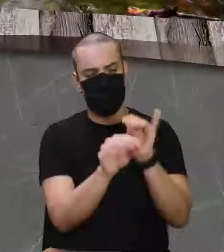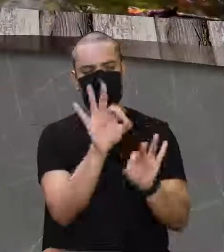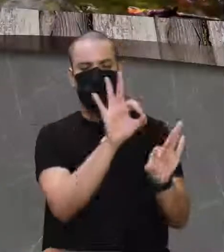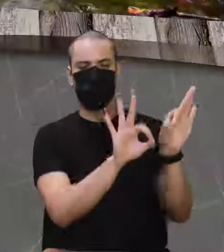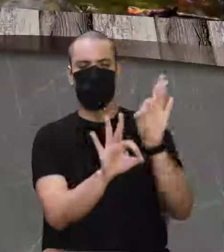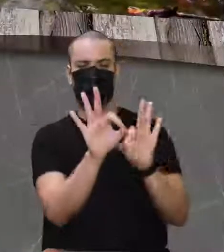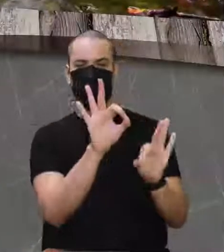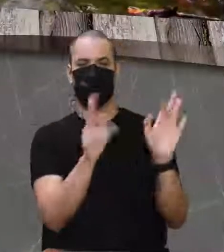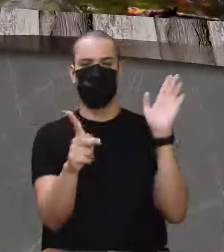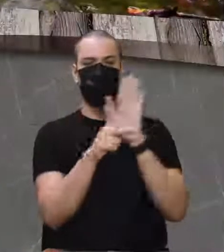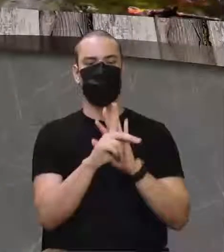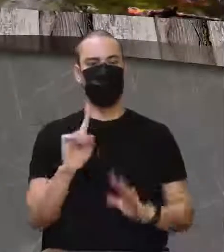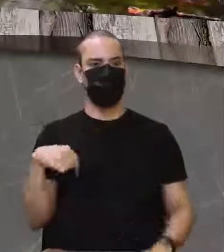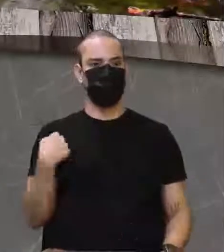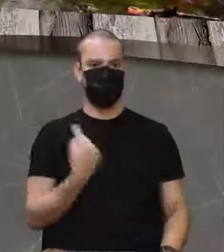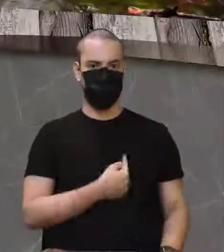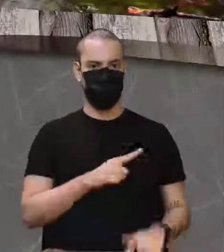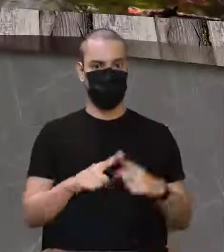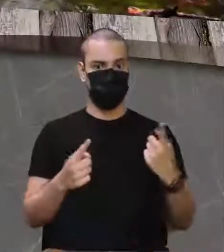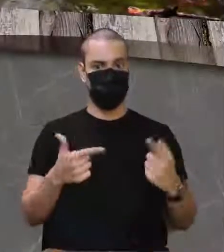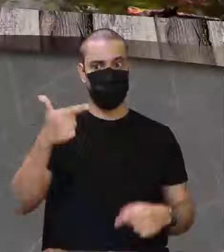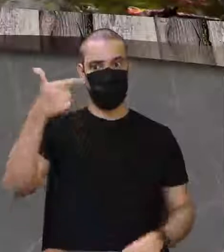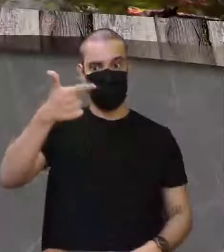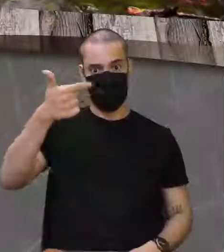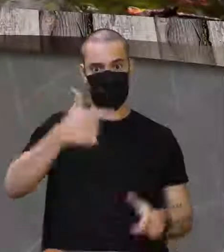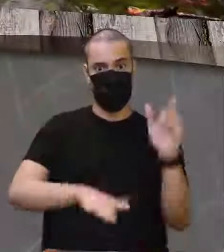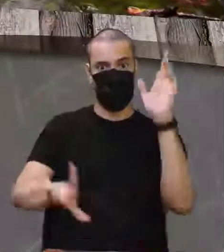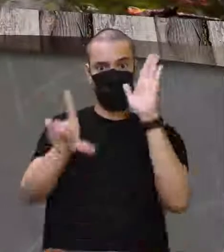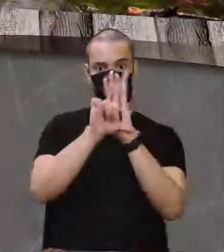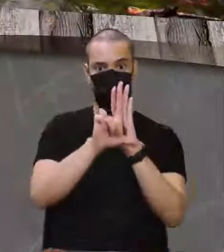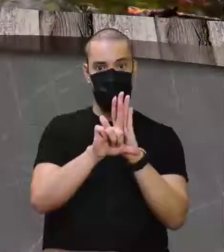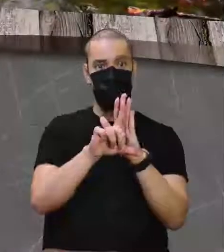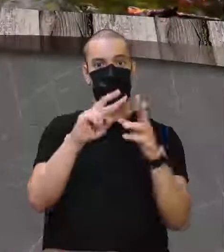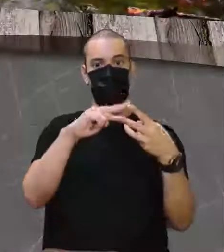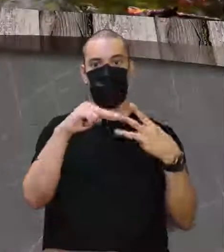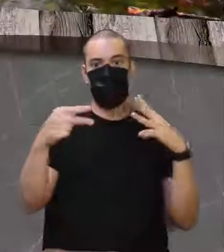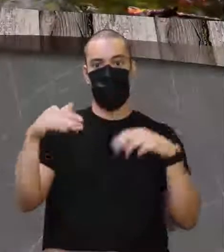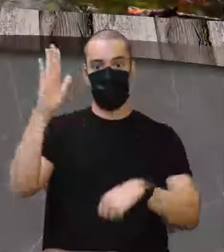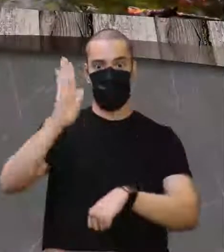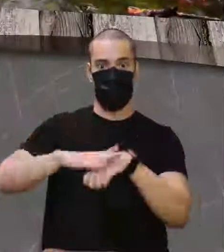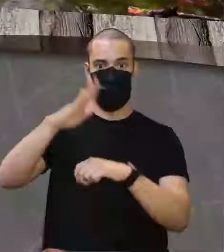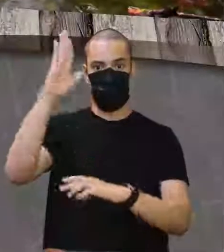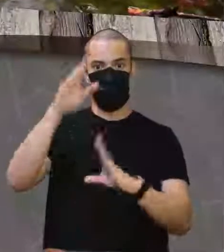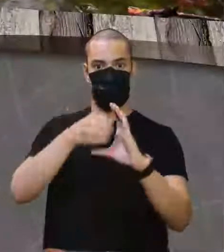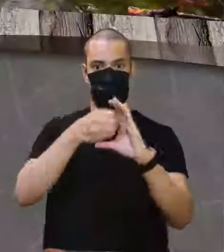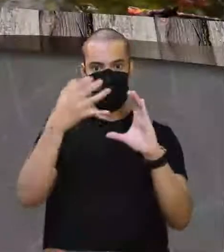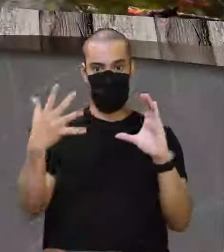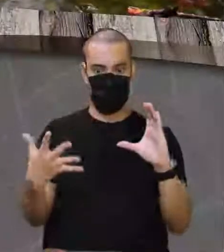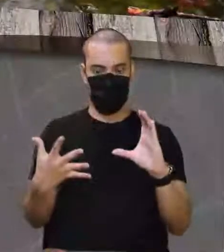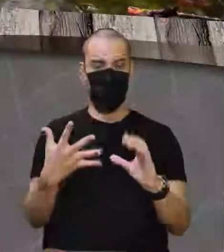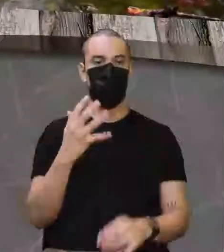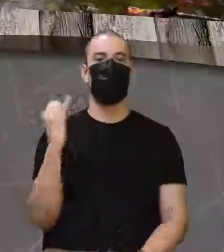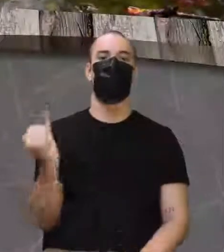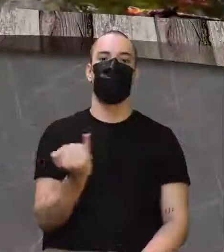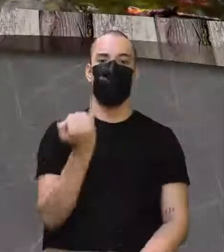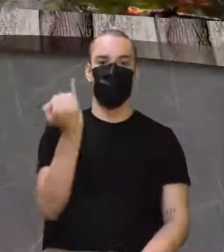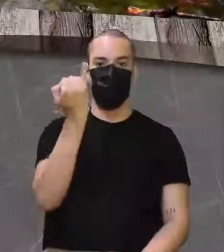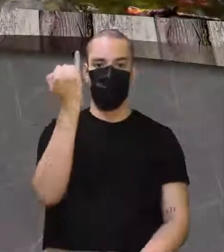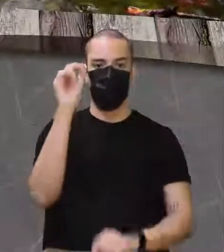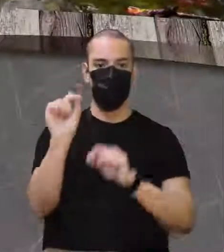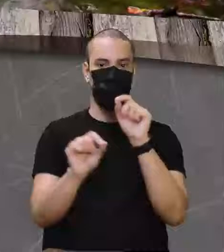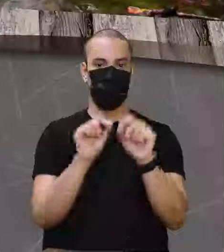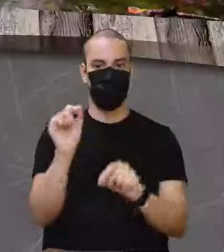coisa. Mas então, no caso da segunda lei de Mendel, a gente vai estar vendo aí sobre mais fatores, mais características. Um ponto importante, gente,